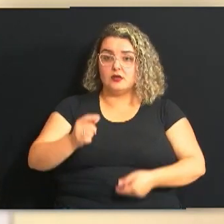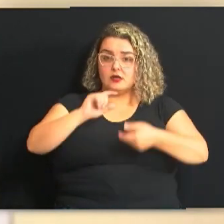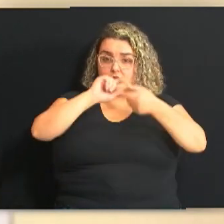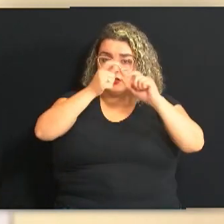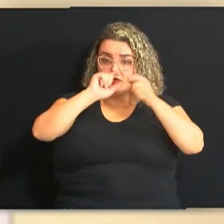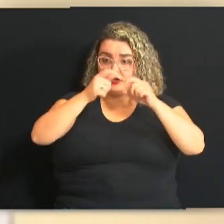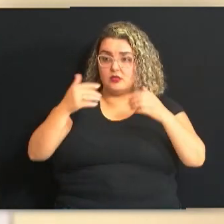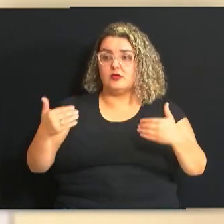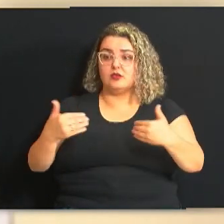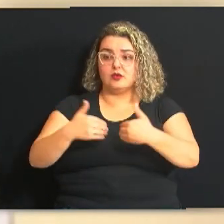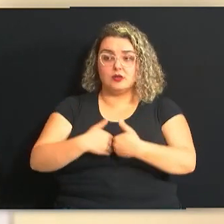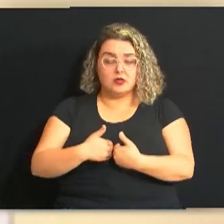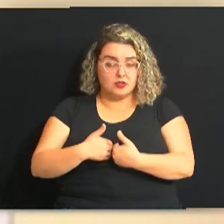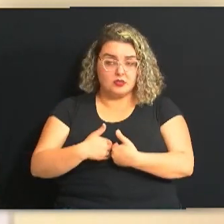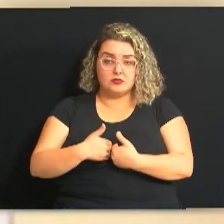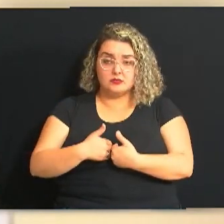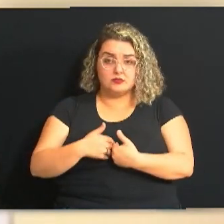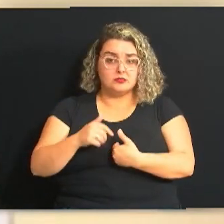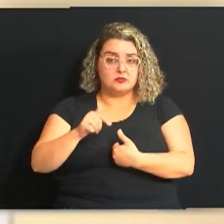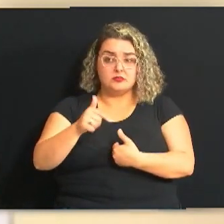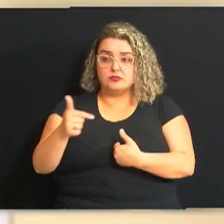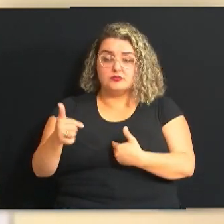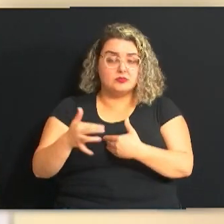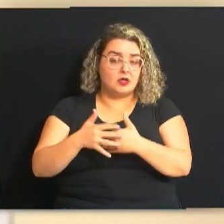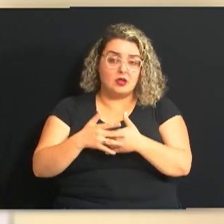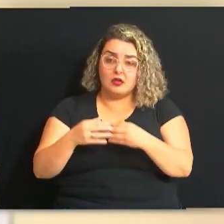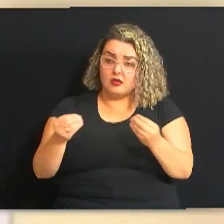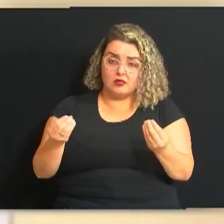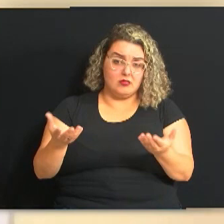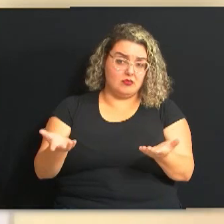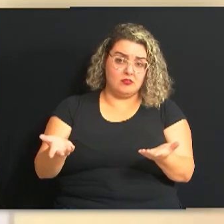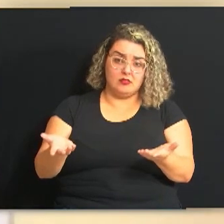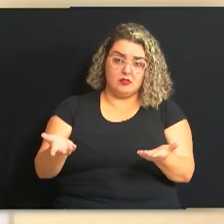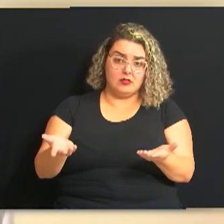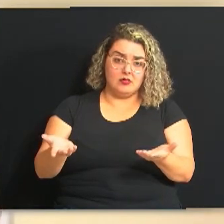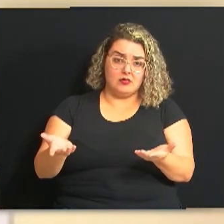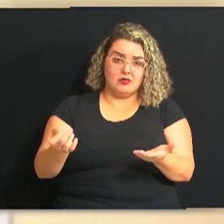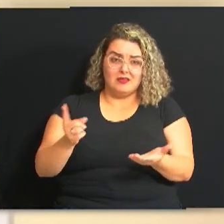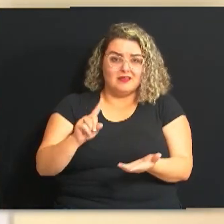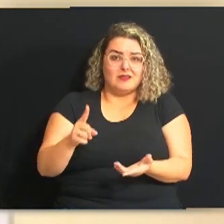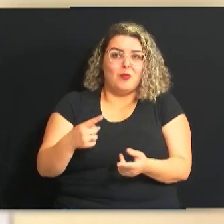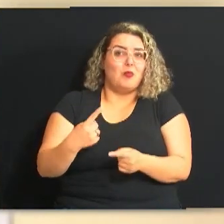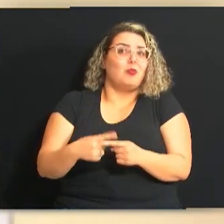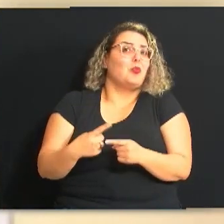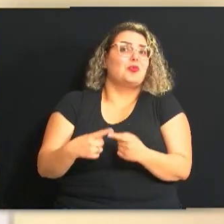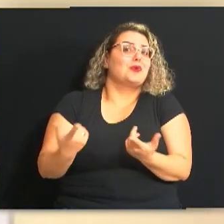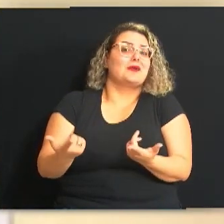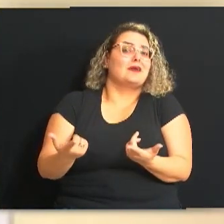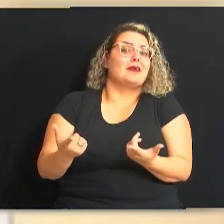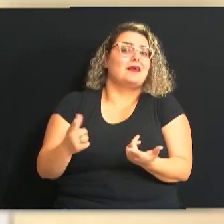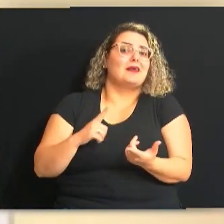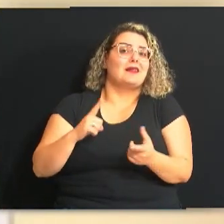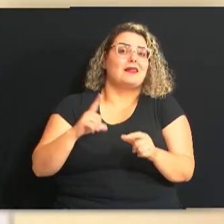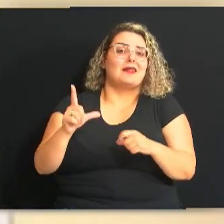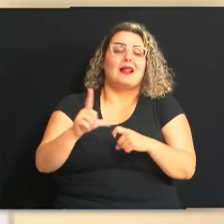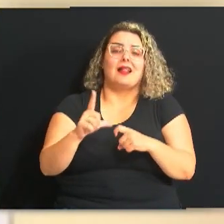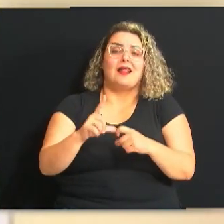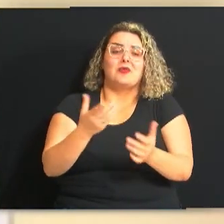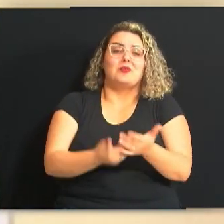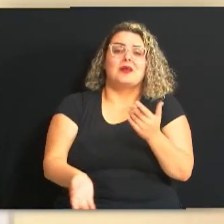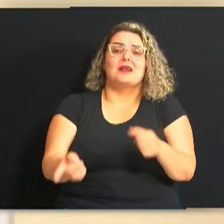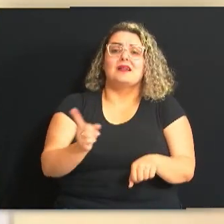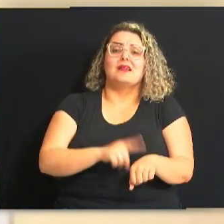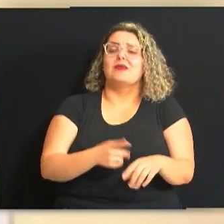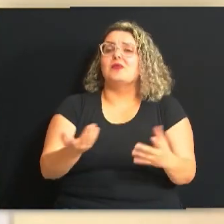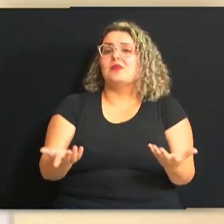do espectro autista, ele não tem cura. Então, não justifica a pessoa ter que ficar renovando